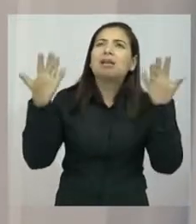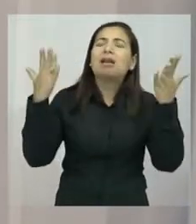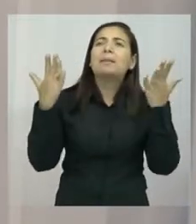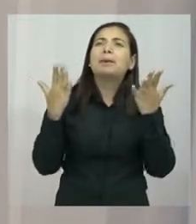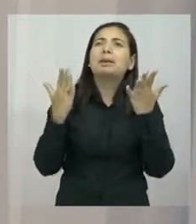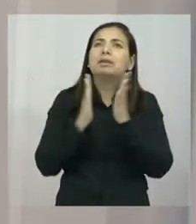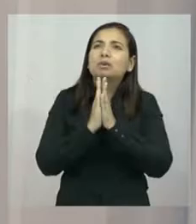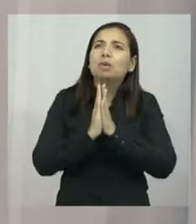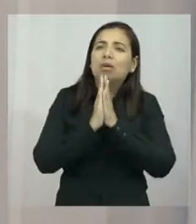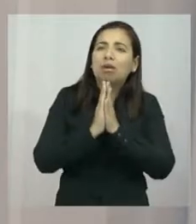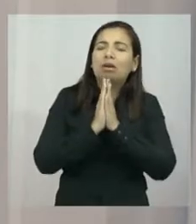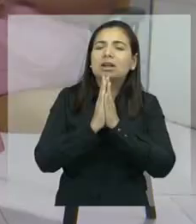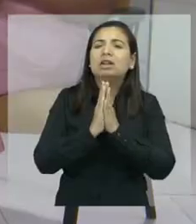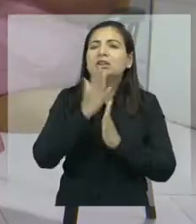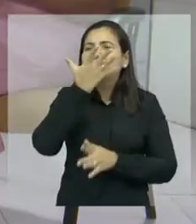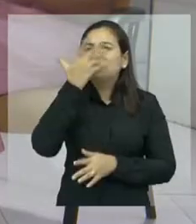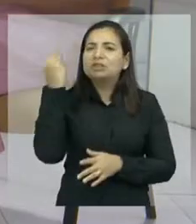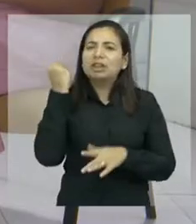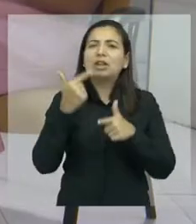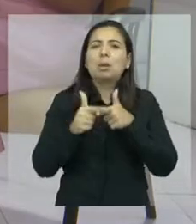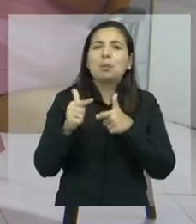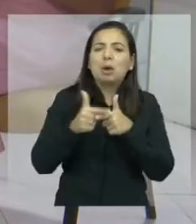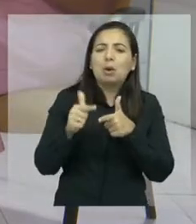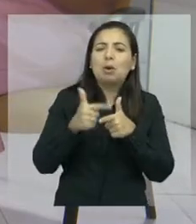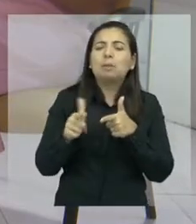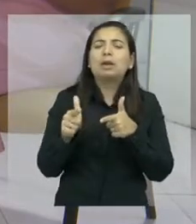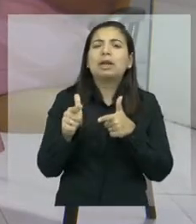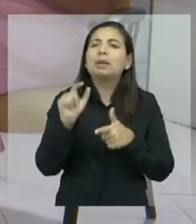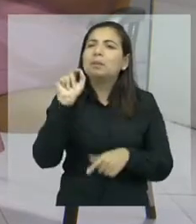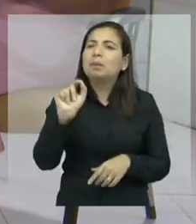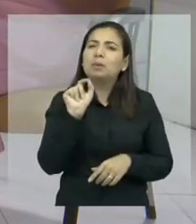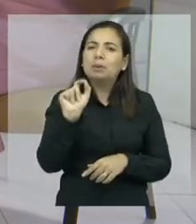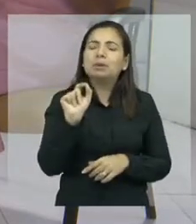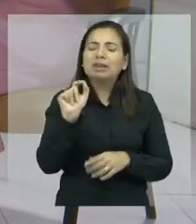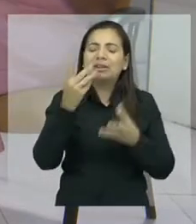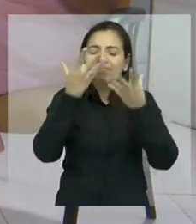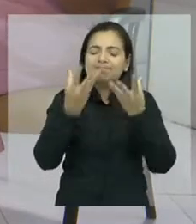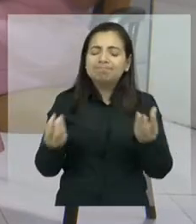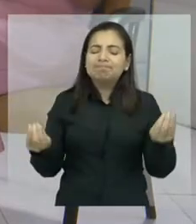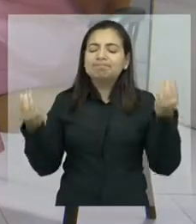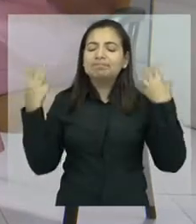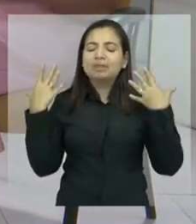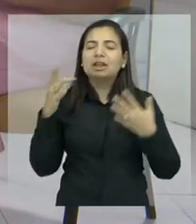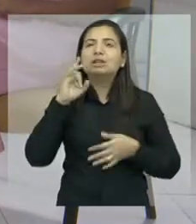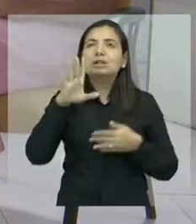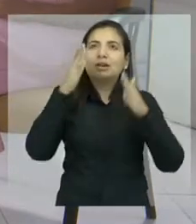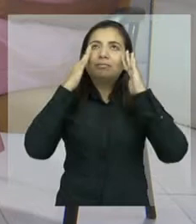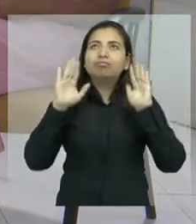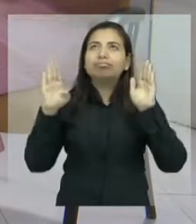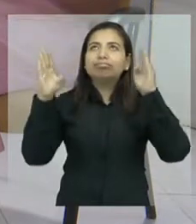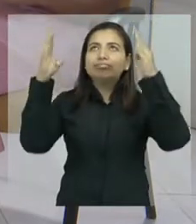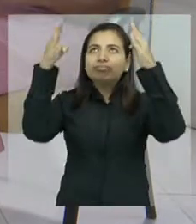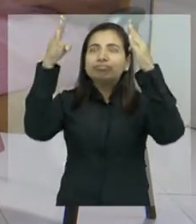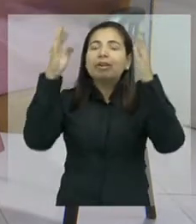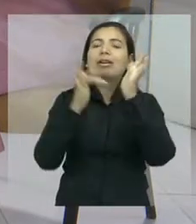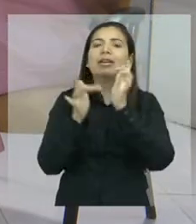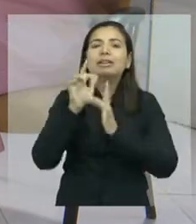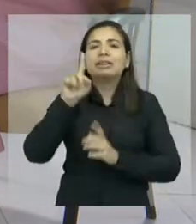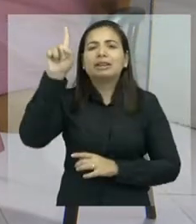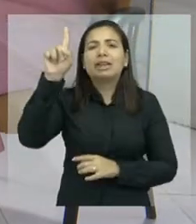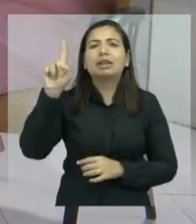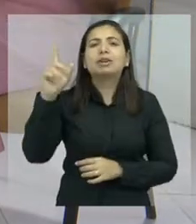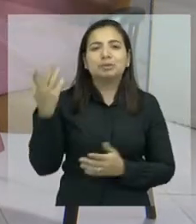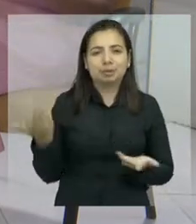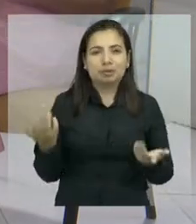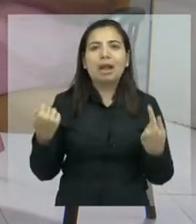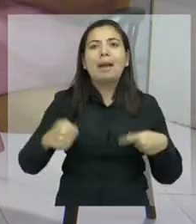os problemas, né? Deixando ali de lado um pouquinho, como você diz, o egocentrismo, né? Do eu, e